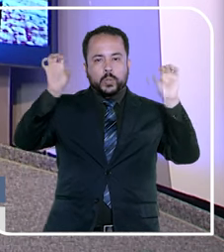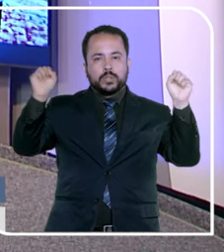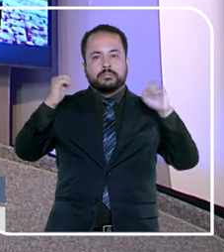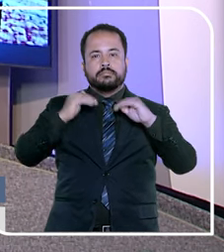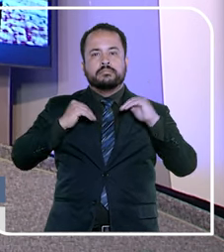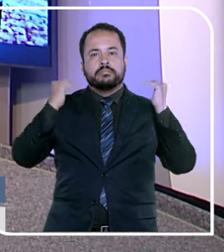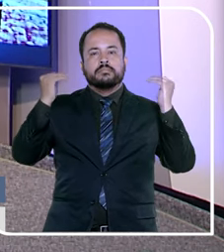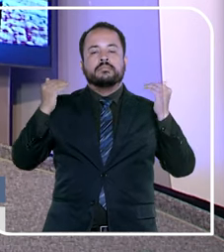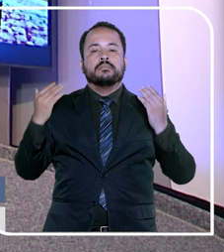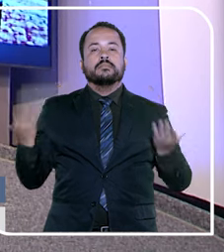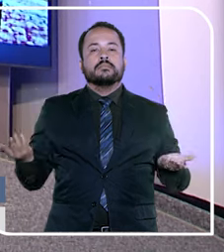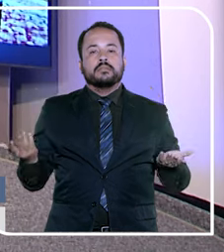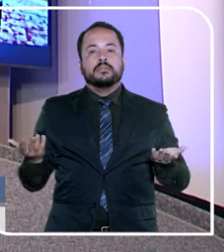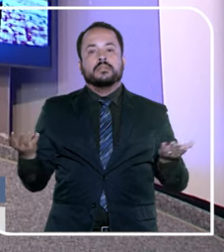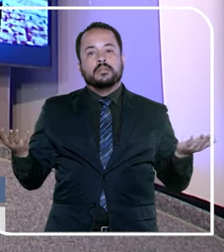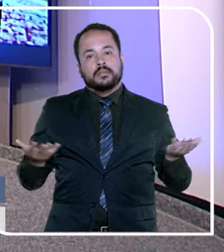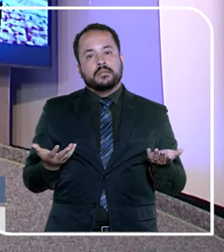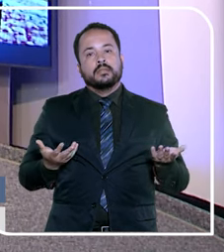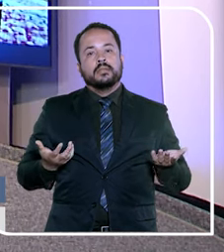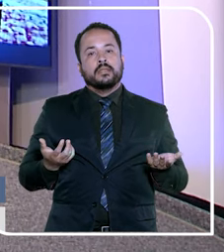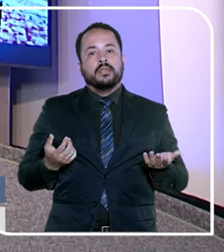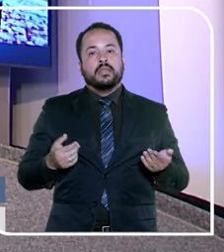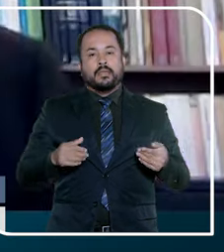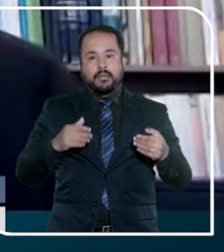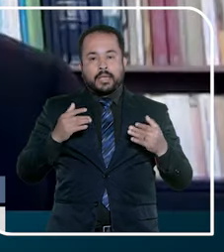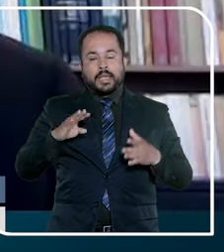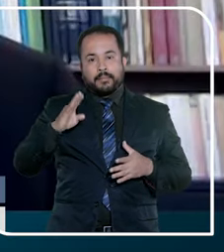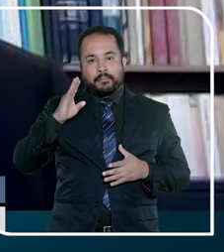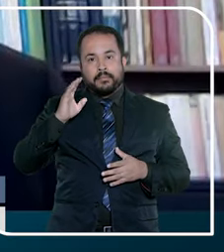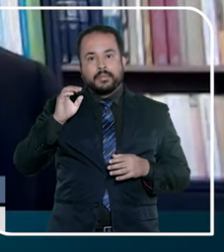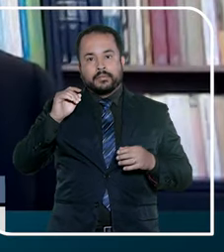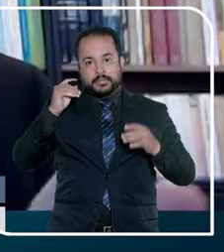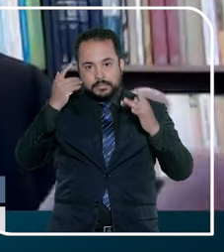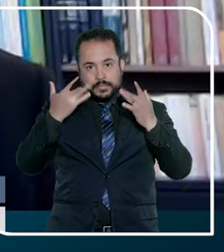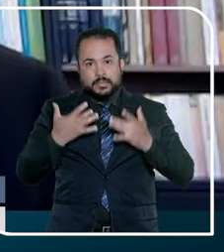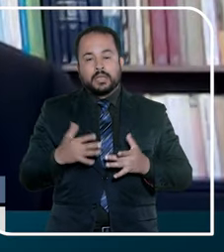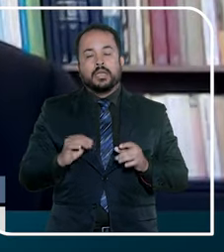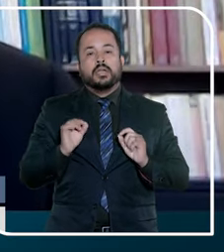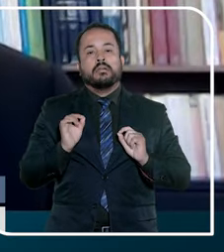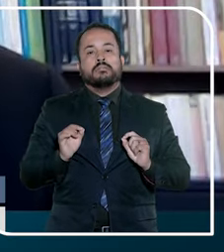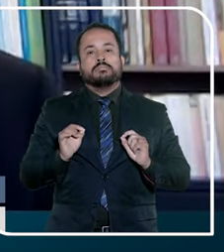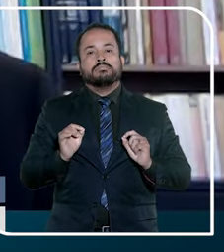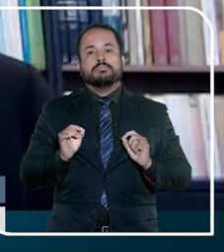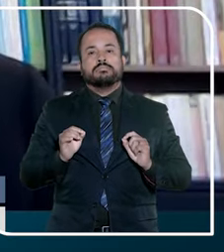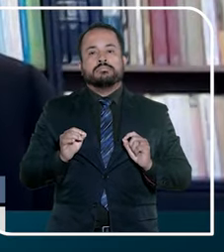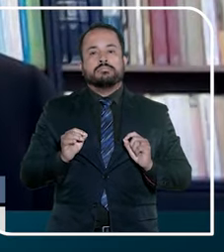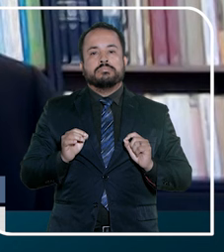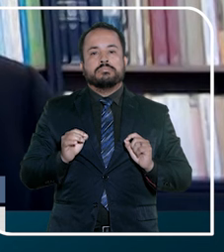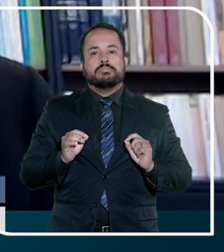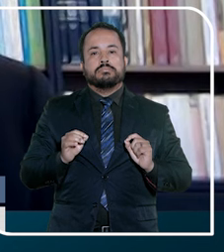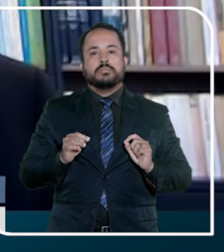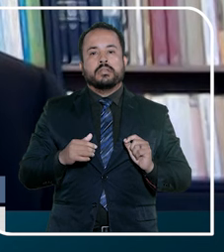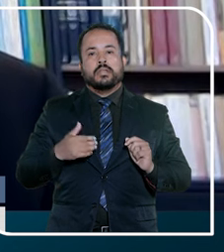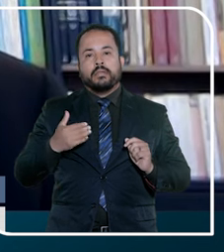bem Fátima eu gostaria de enfatizar um outro aspecto uma outra perspectiva crítica